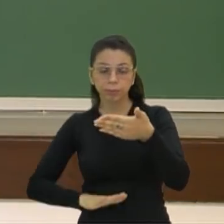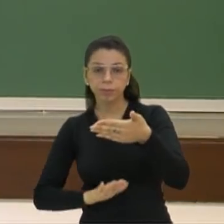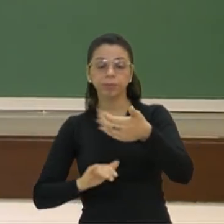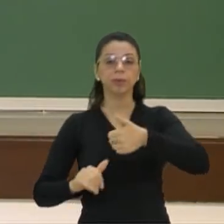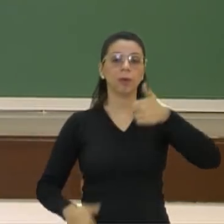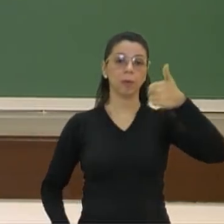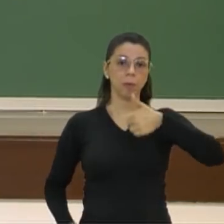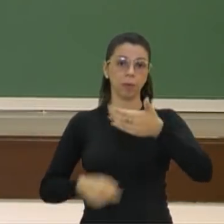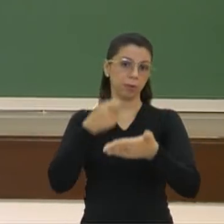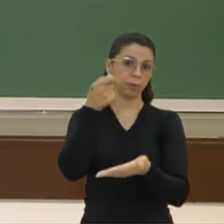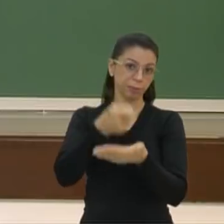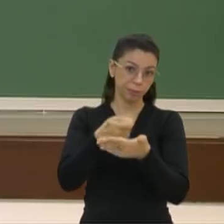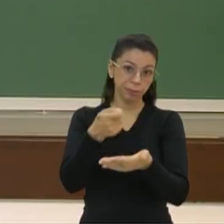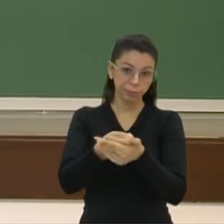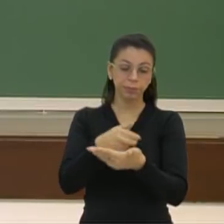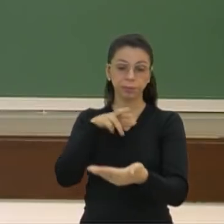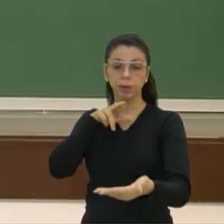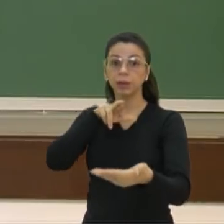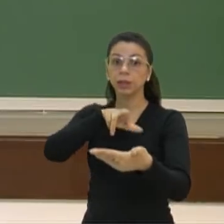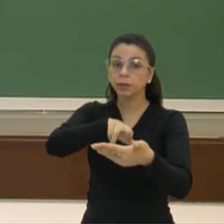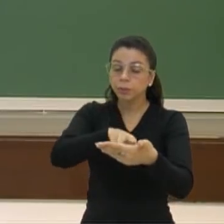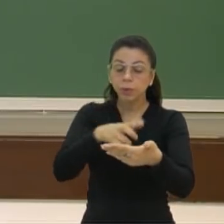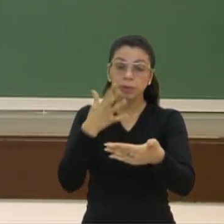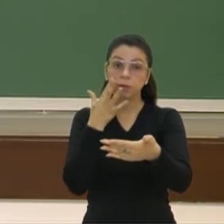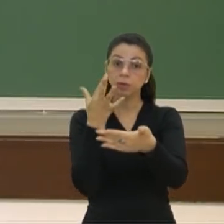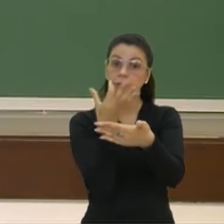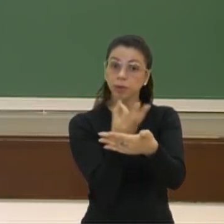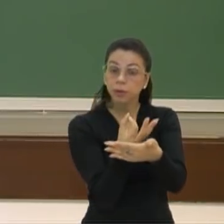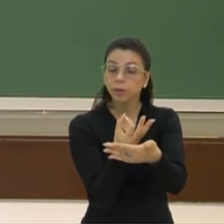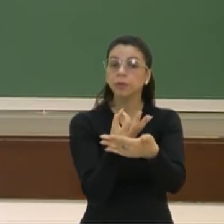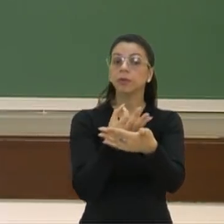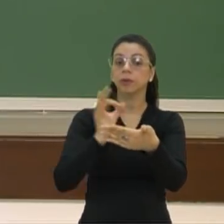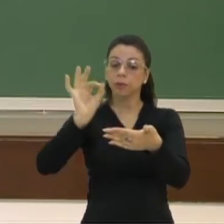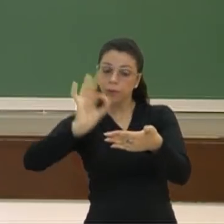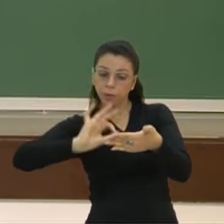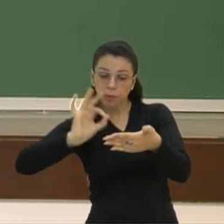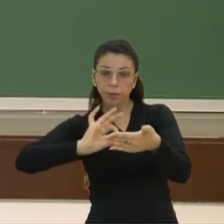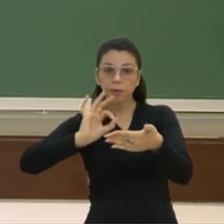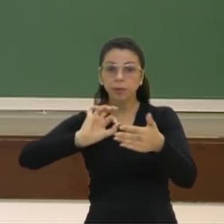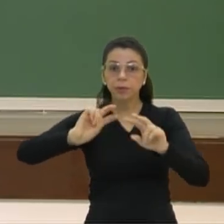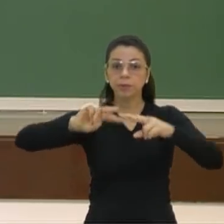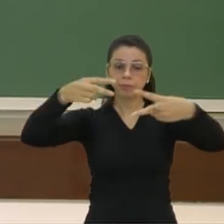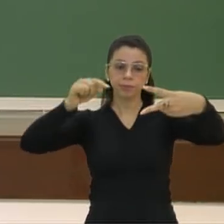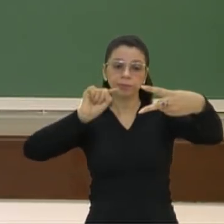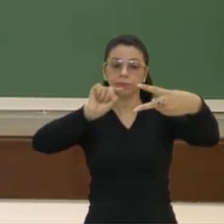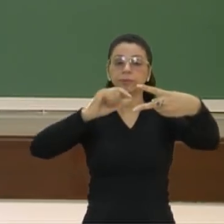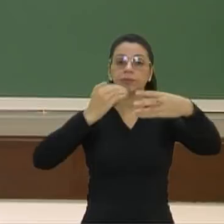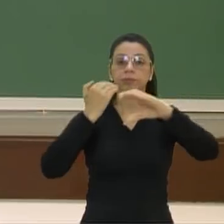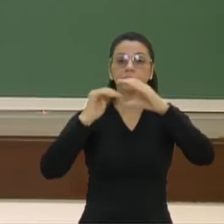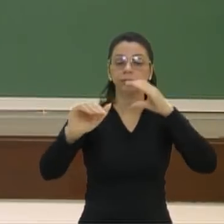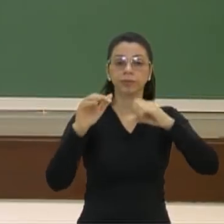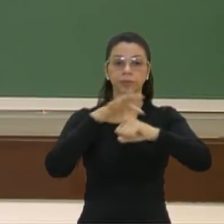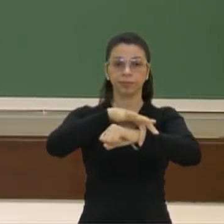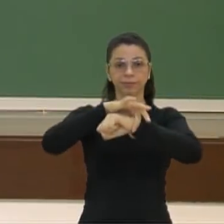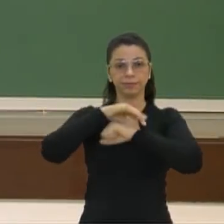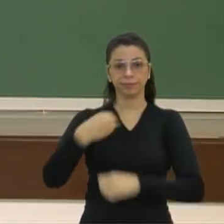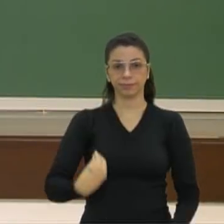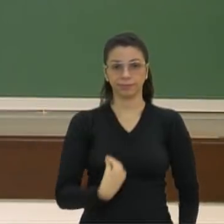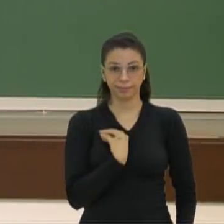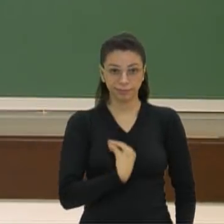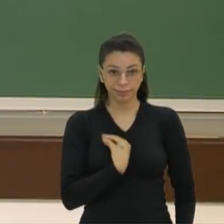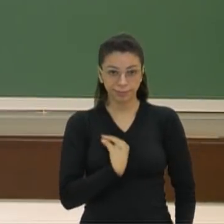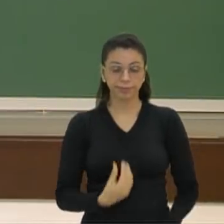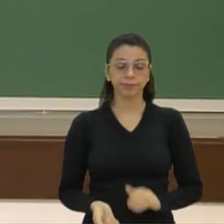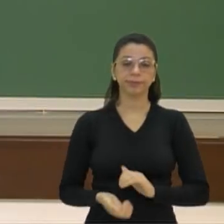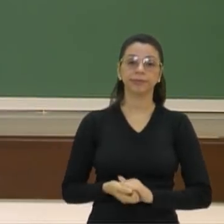que é obrigatória. Responda com atenção, com capricho e clica em enviar. Sua presença está garantida.